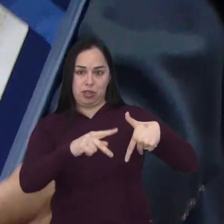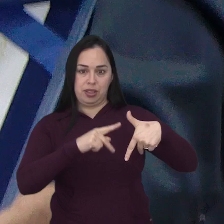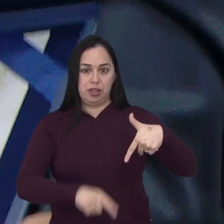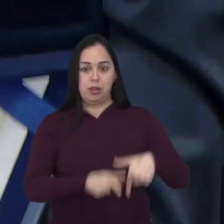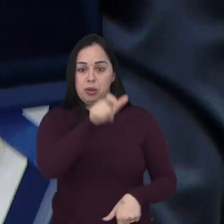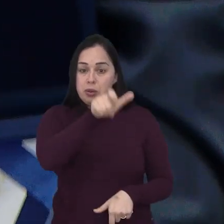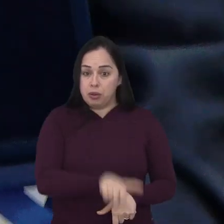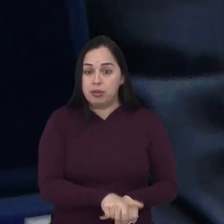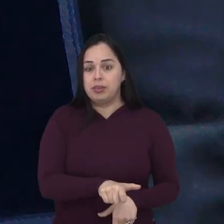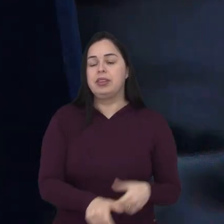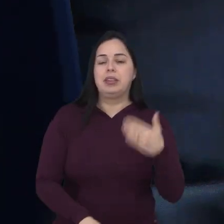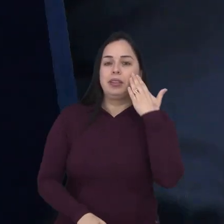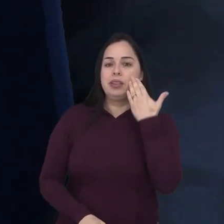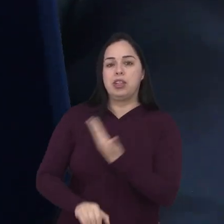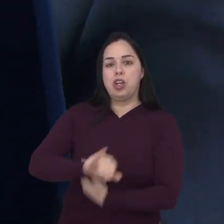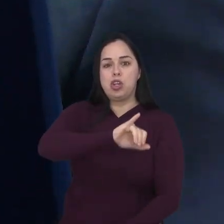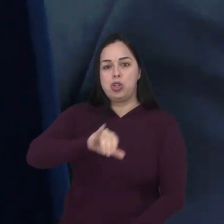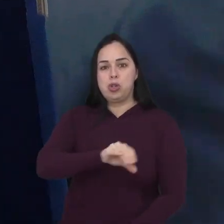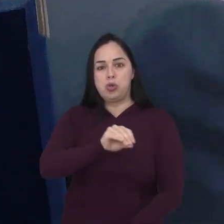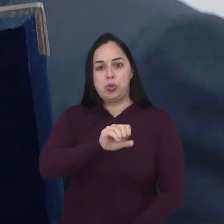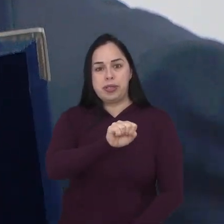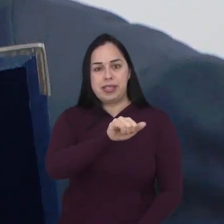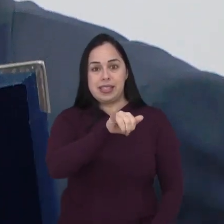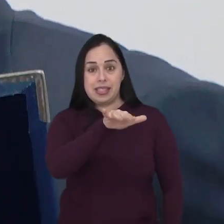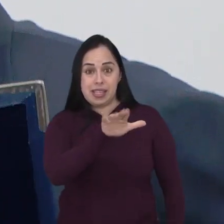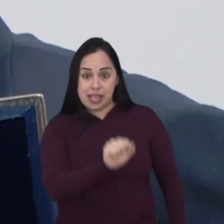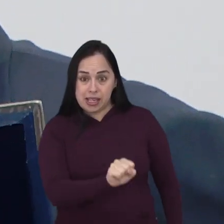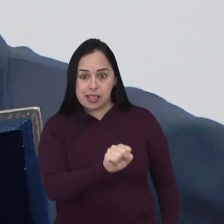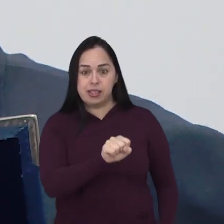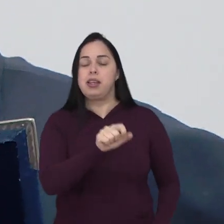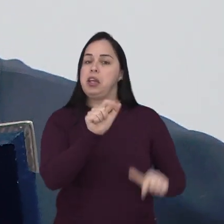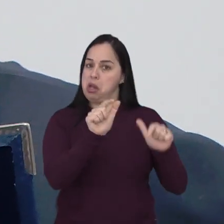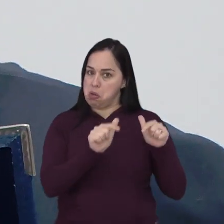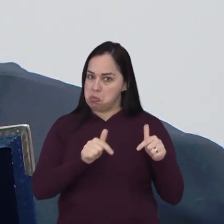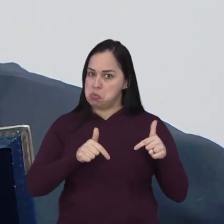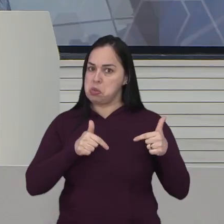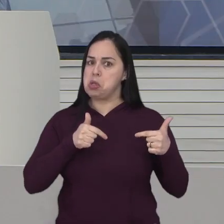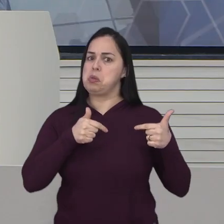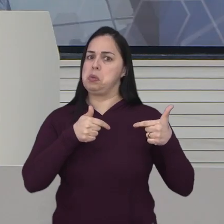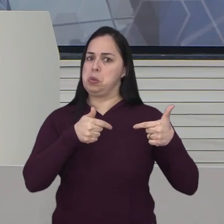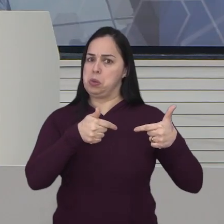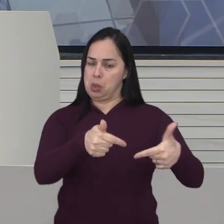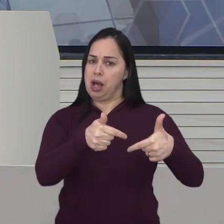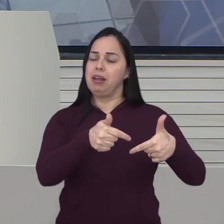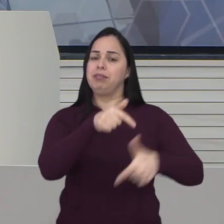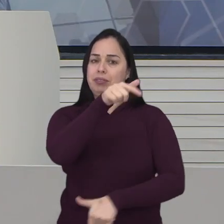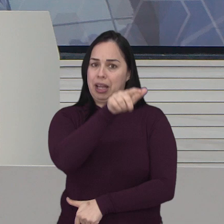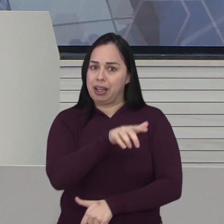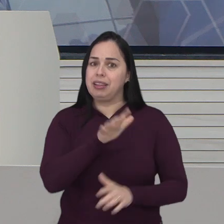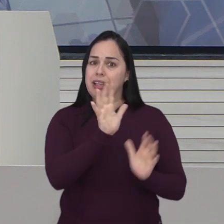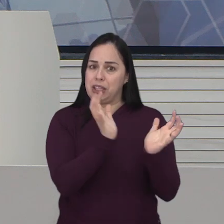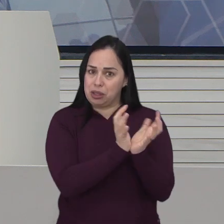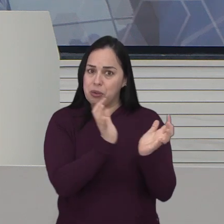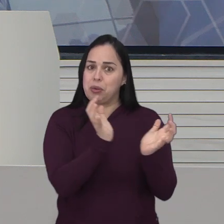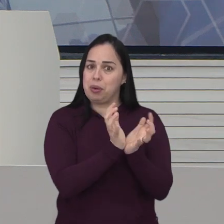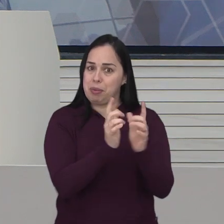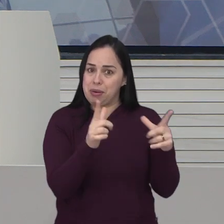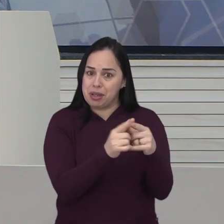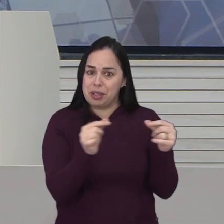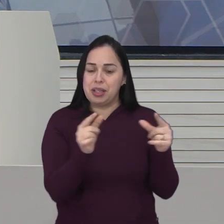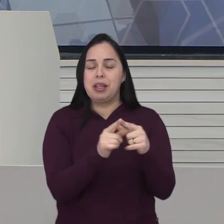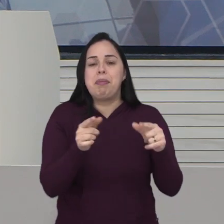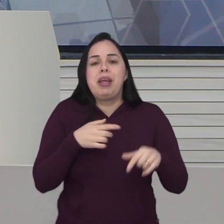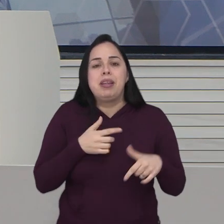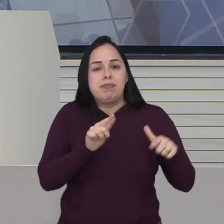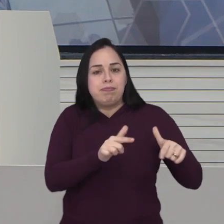de cidadão joseense. Um deles foi para Josias Lúcio da Silva, ativo na comunidade nipo-brasileira